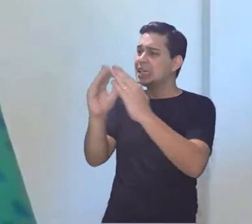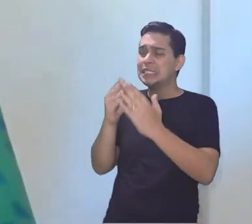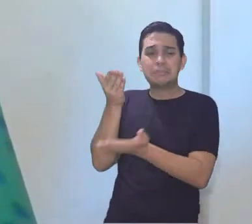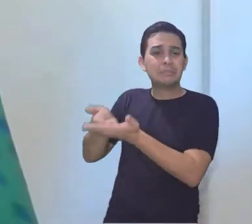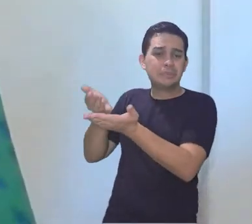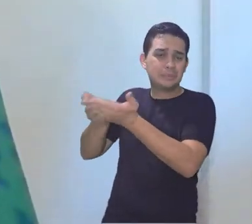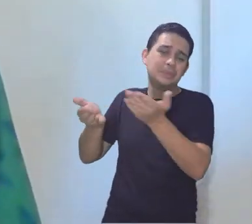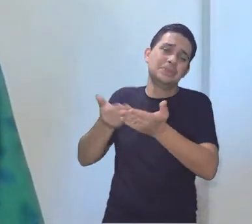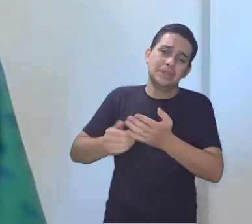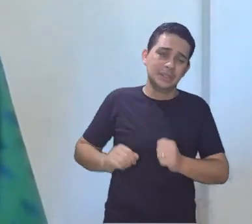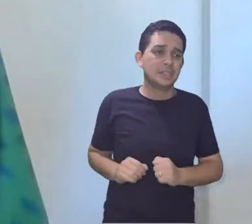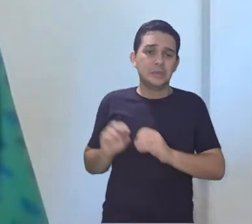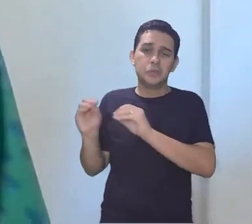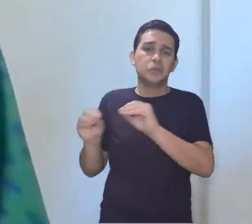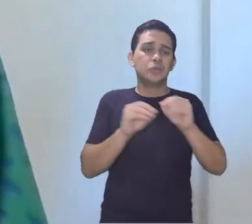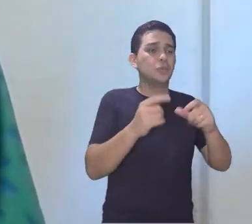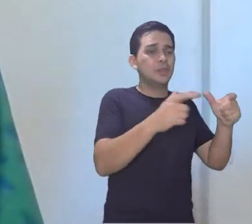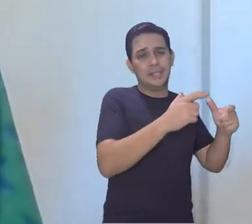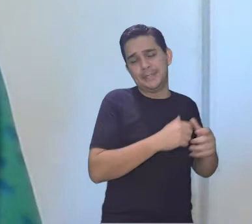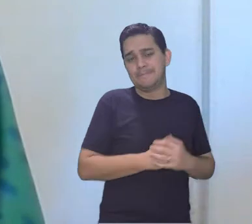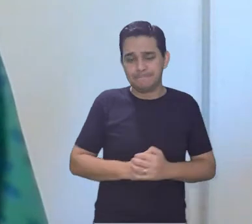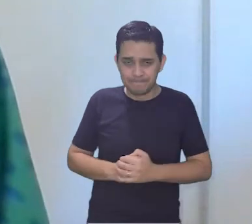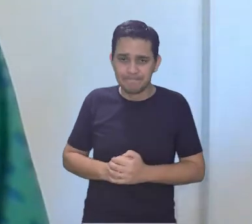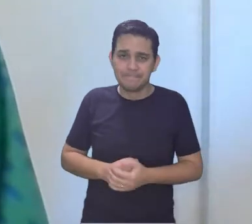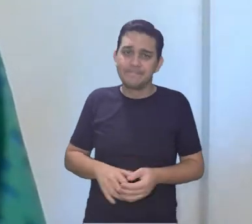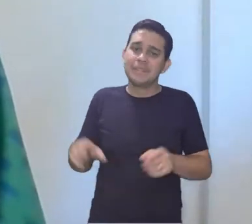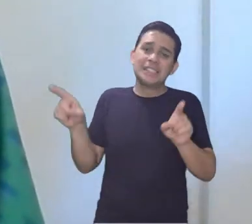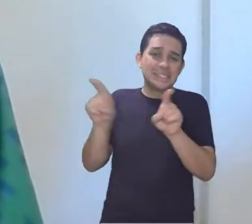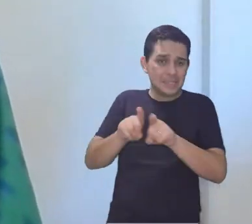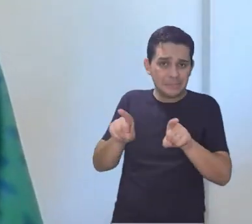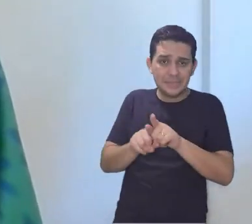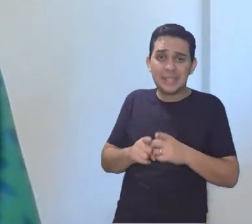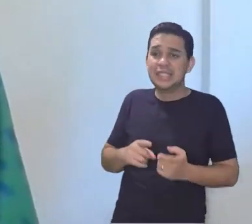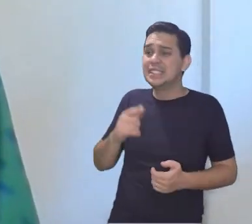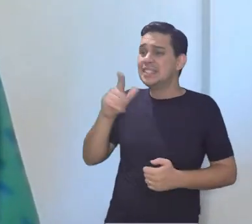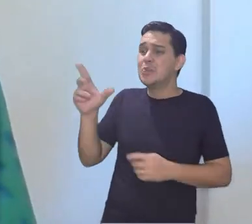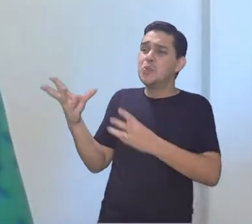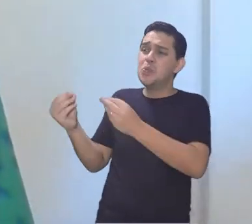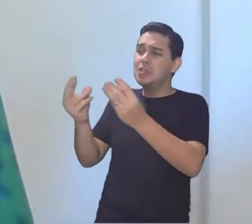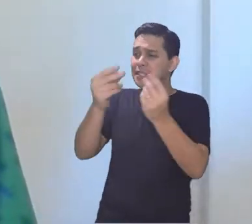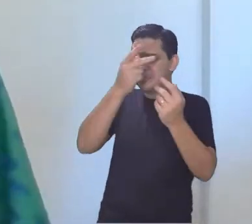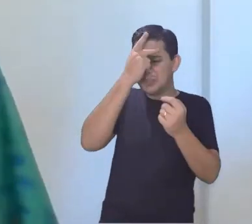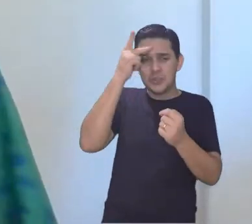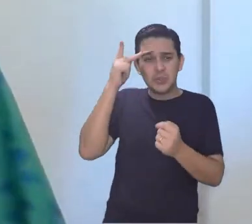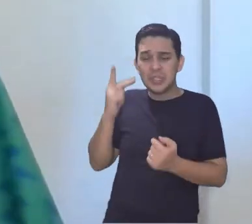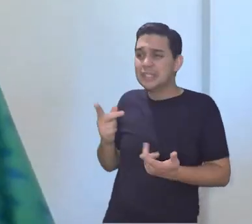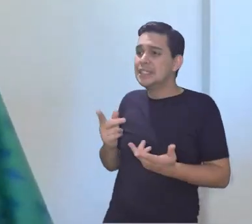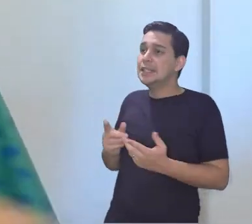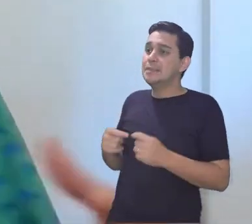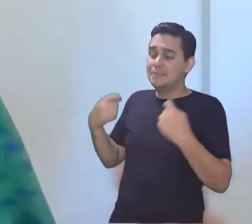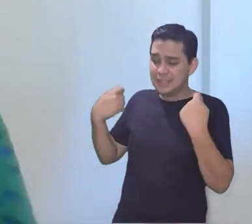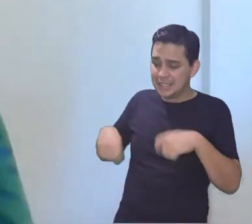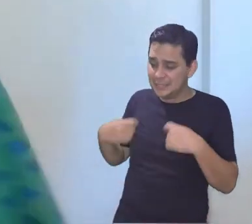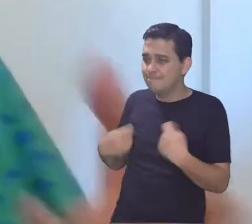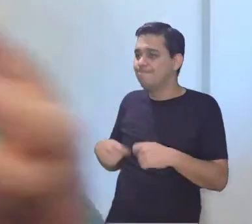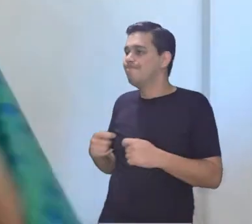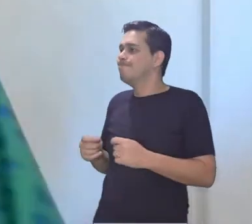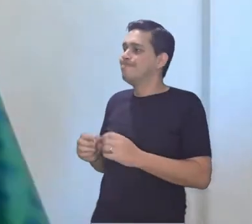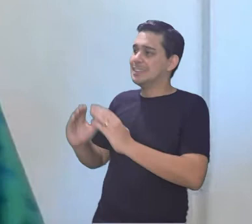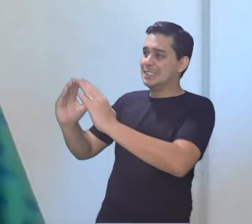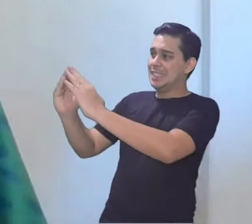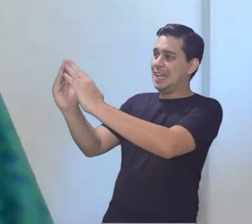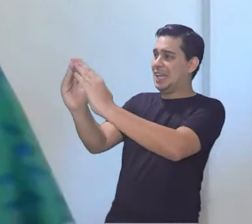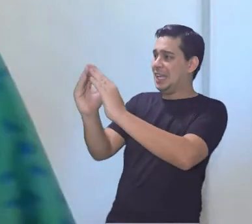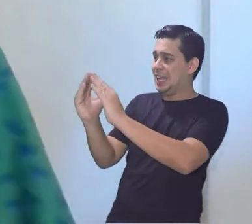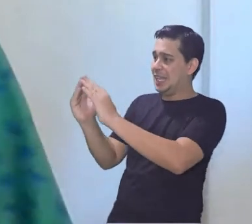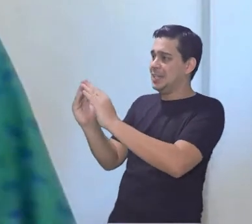nós tivemos um número enorme, muito grande, de pessoas desalojadas, ou seja, de pessoas que tiveram que sair das